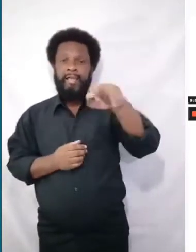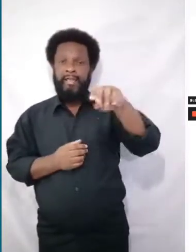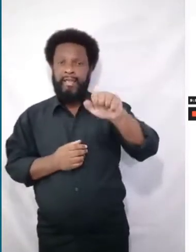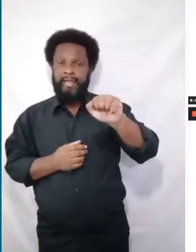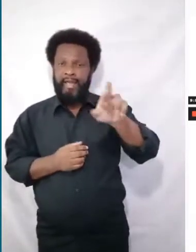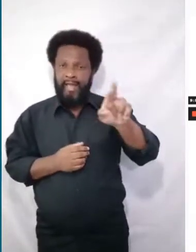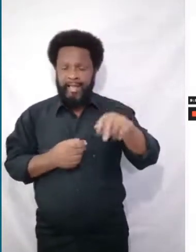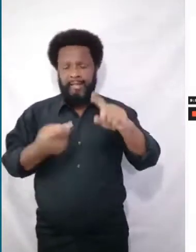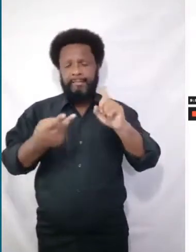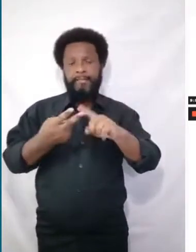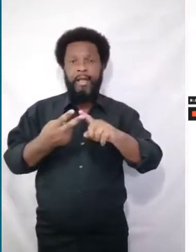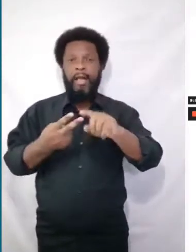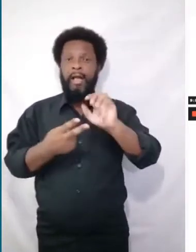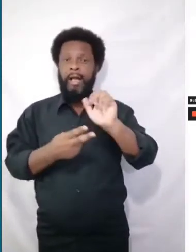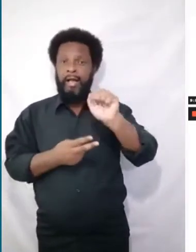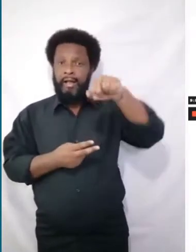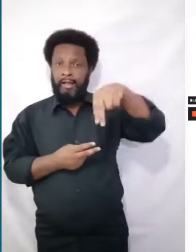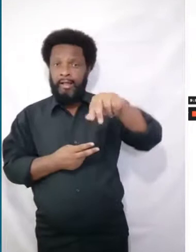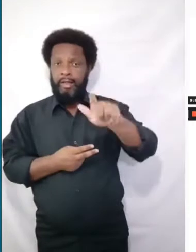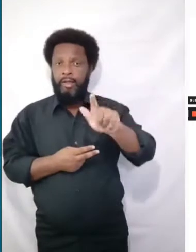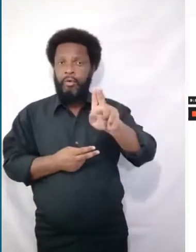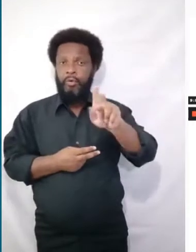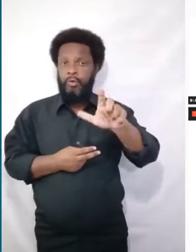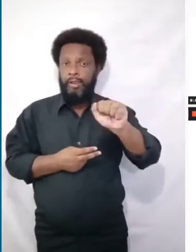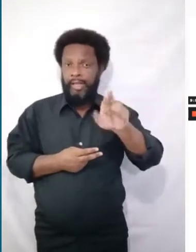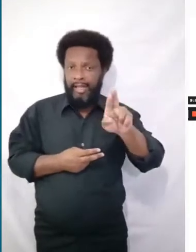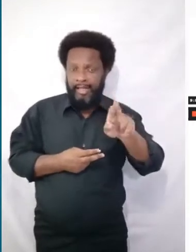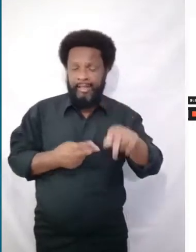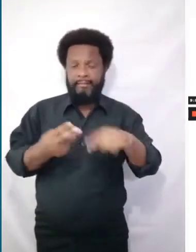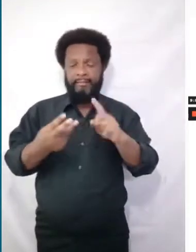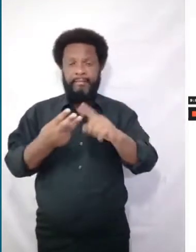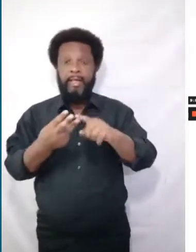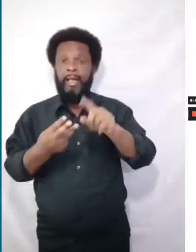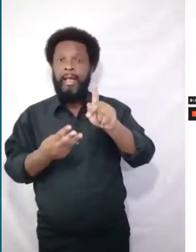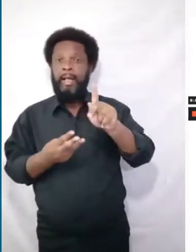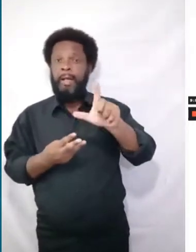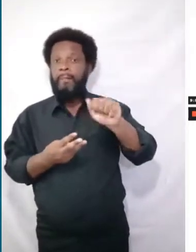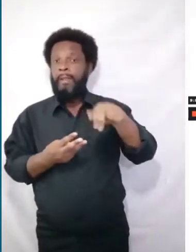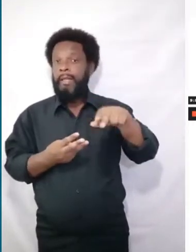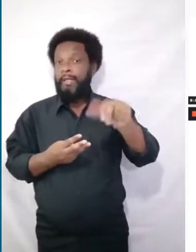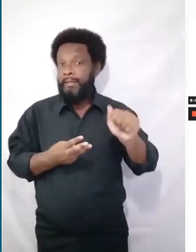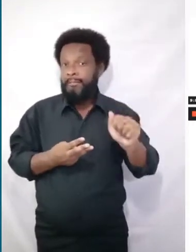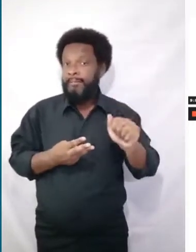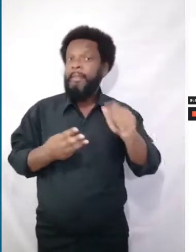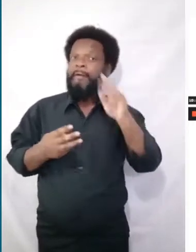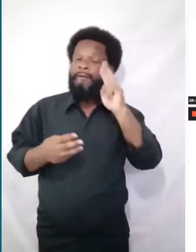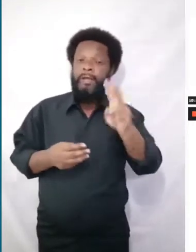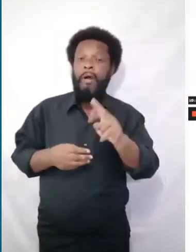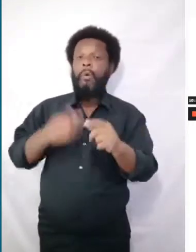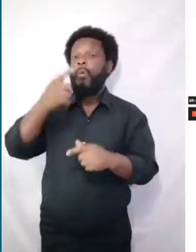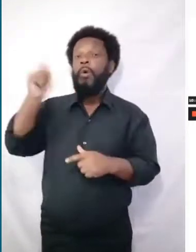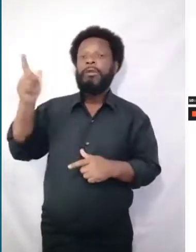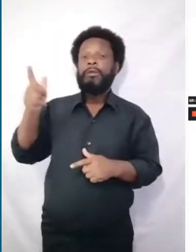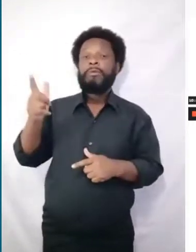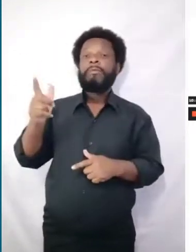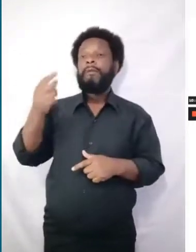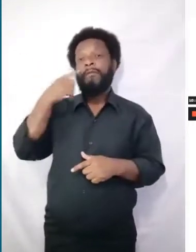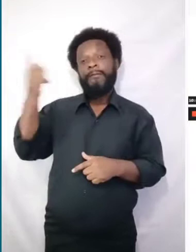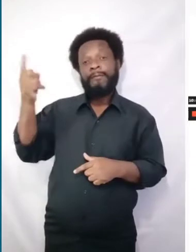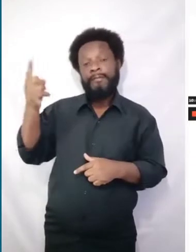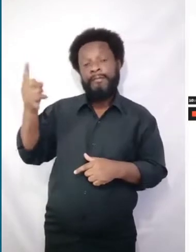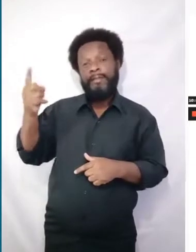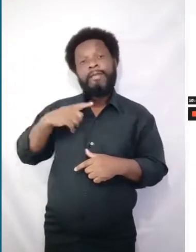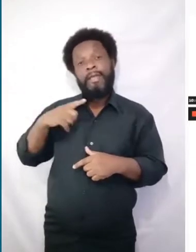geometrias diferentes, linear, angular, trigonal plana, e não para por aí. A gente tem o NH3. Tá? O